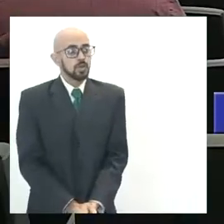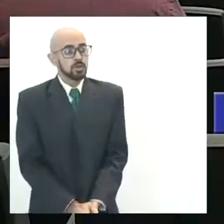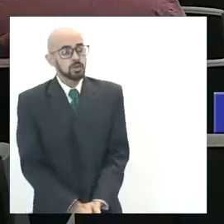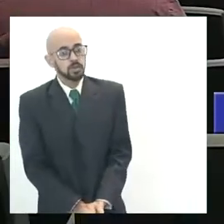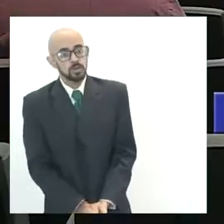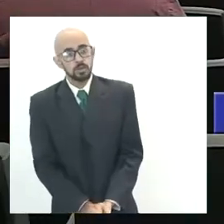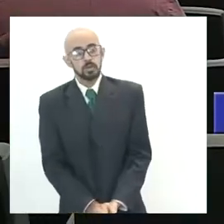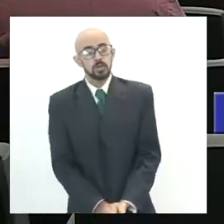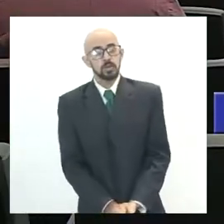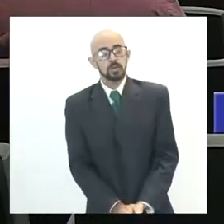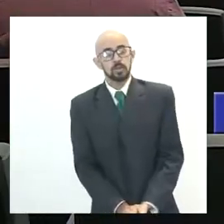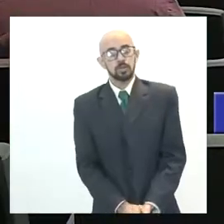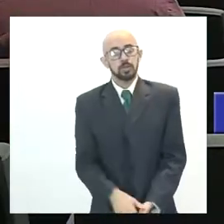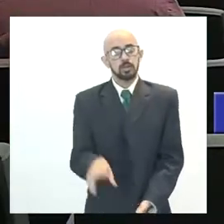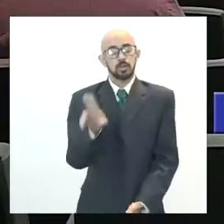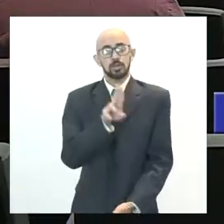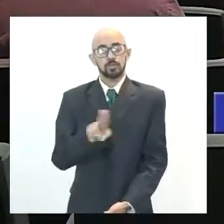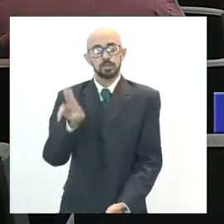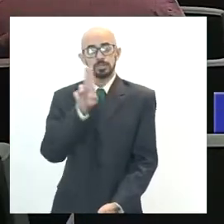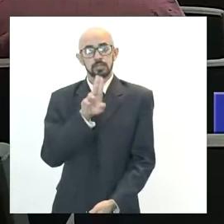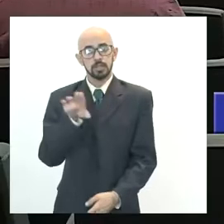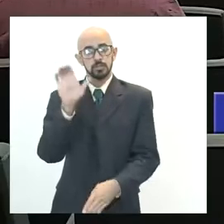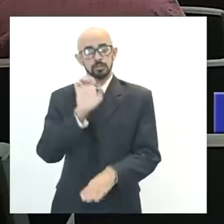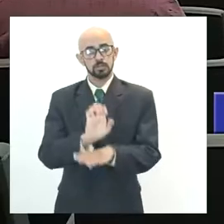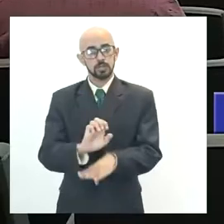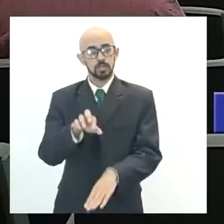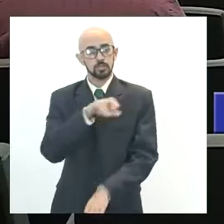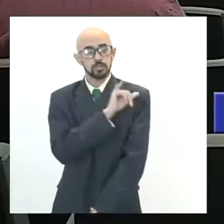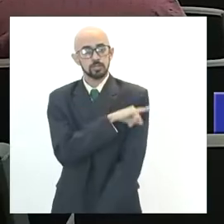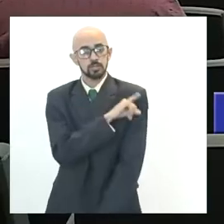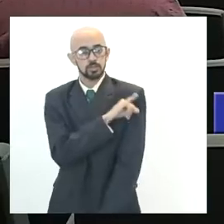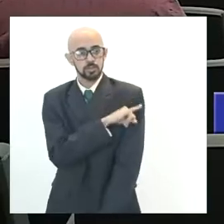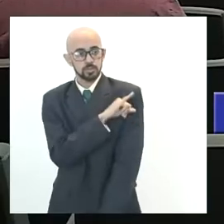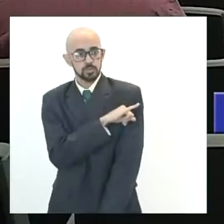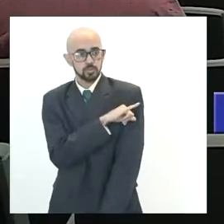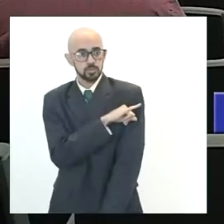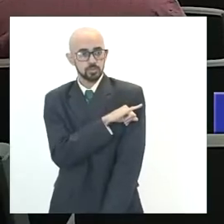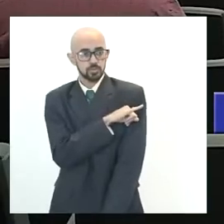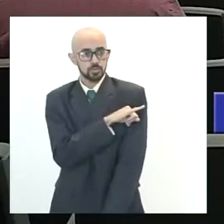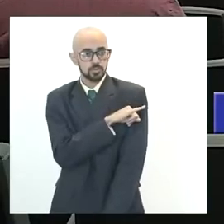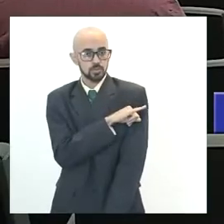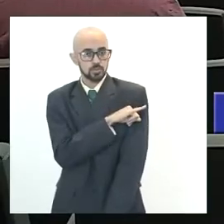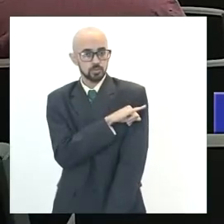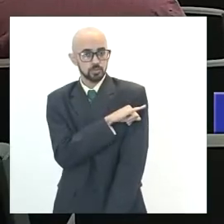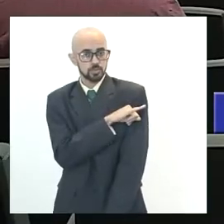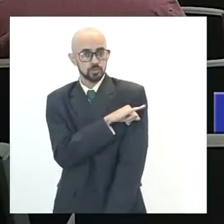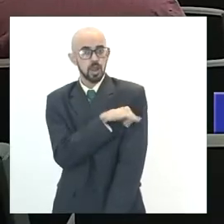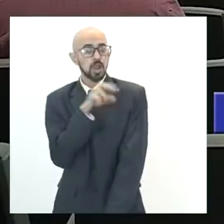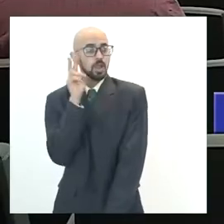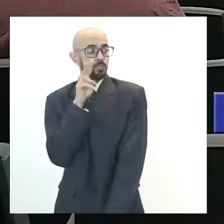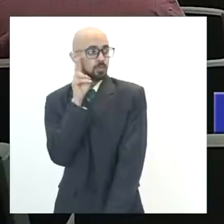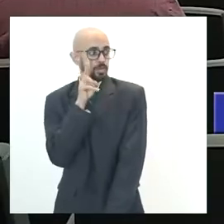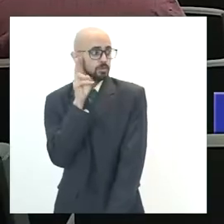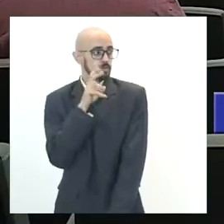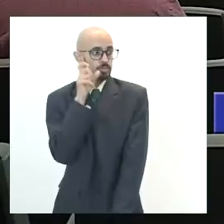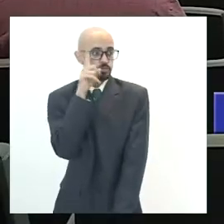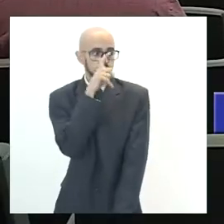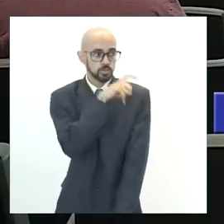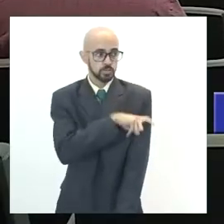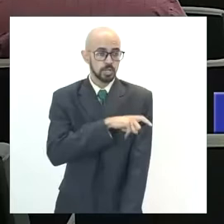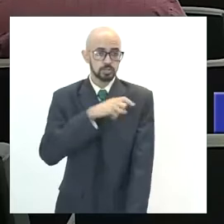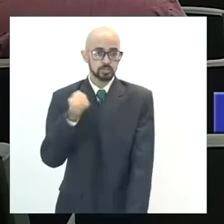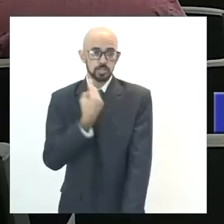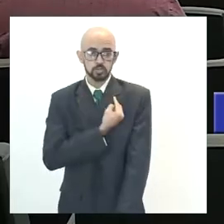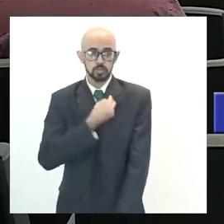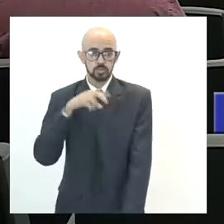e eu não falo Universidade do Estado do Rio de Janeiro lembrando né o assédio a gente ficuldade das nossas das